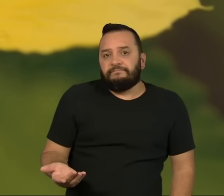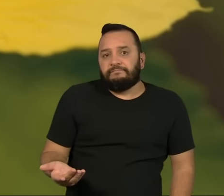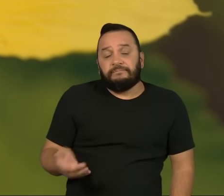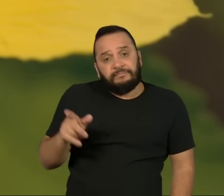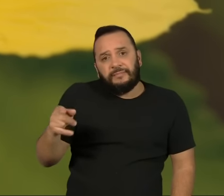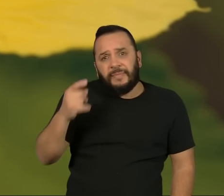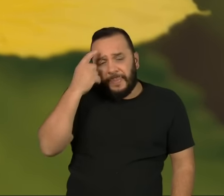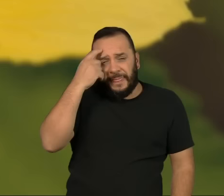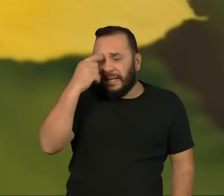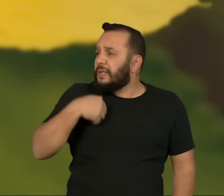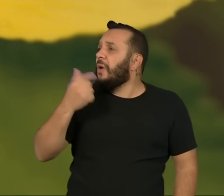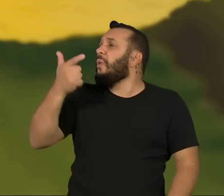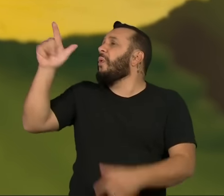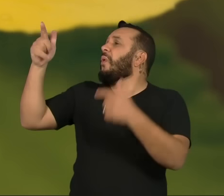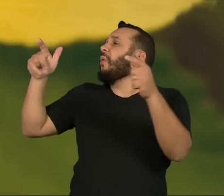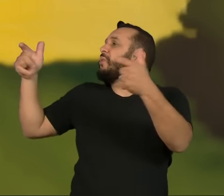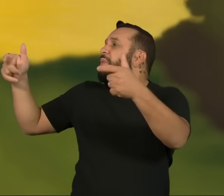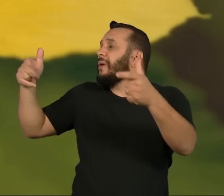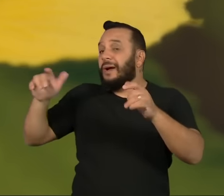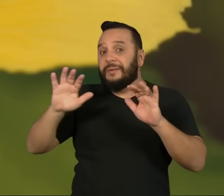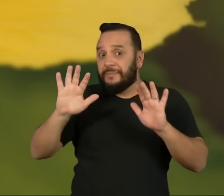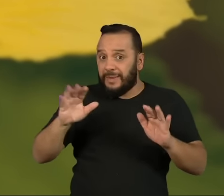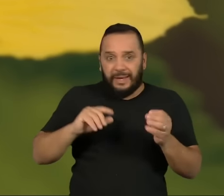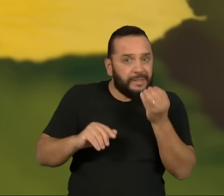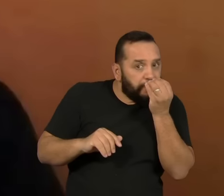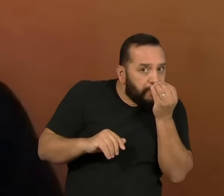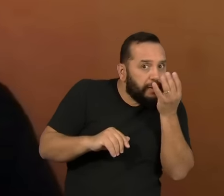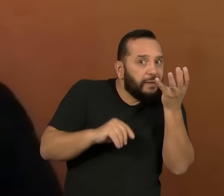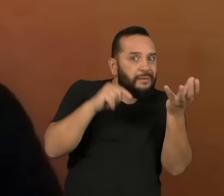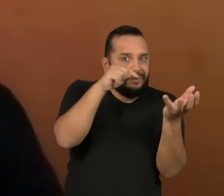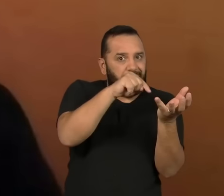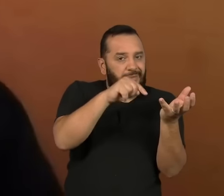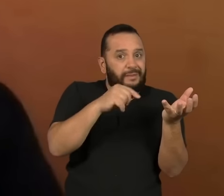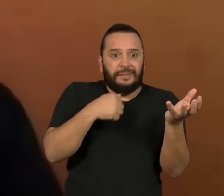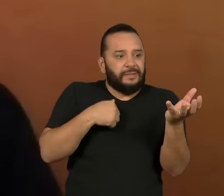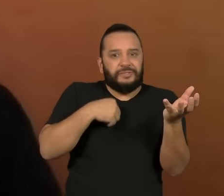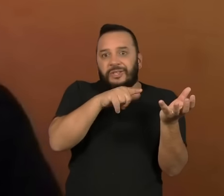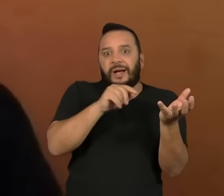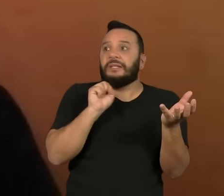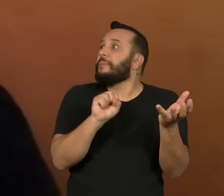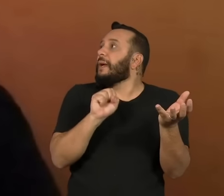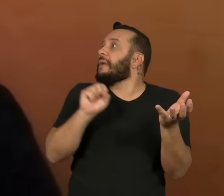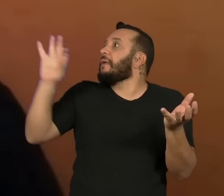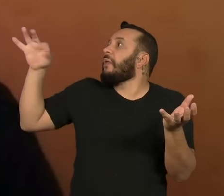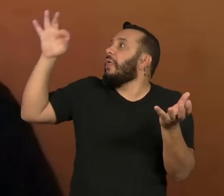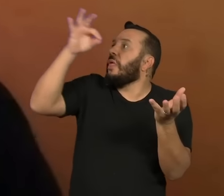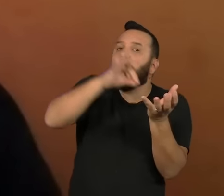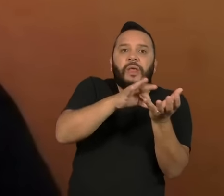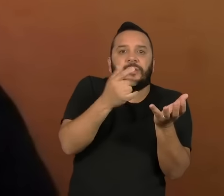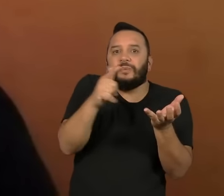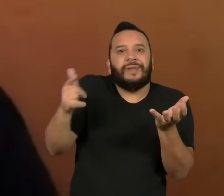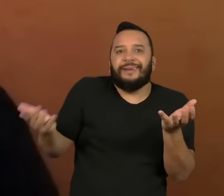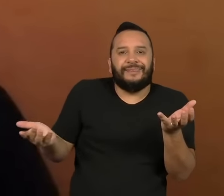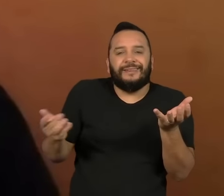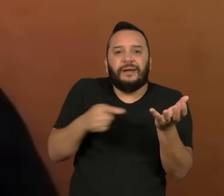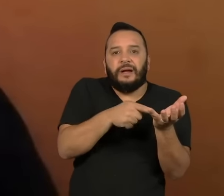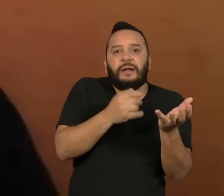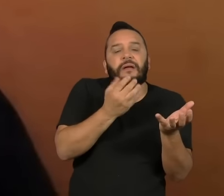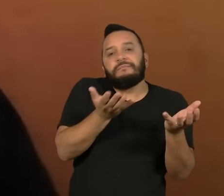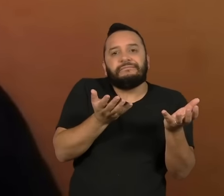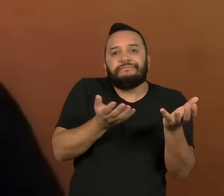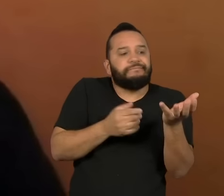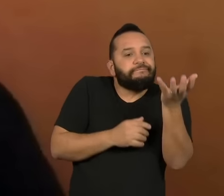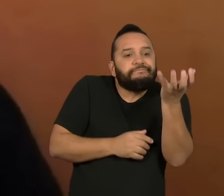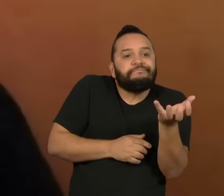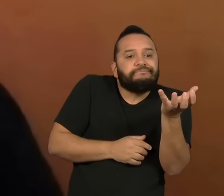esse alimento em outros locais. Já para as plantas, não é assim, né? E isso é muito importante, principalmente para os produtores também. Então, tem toda